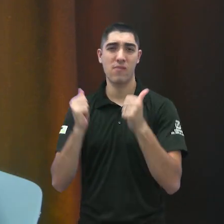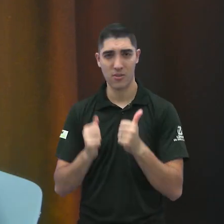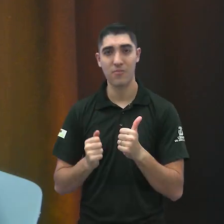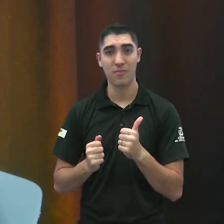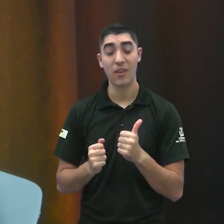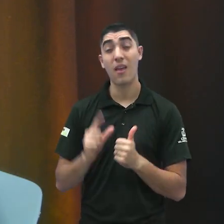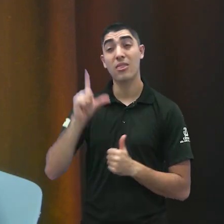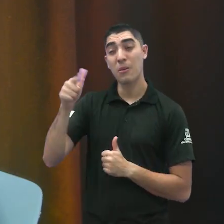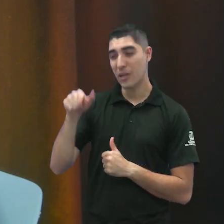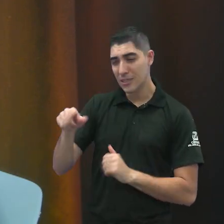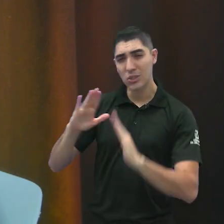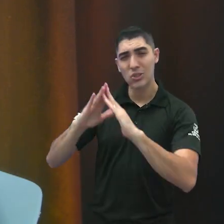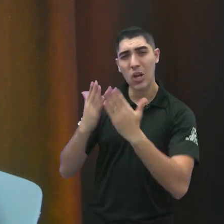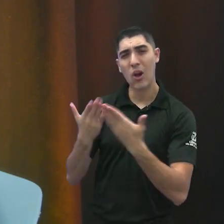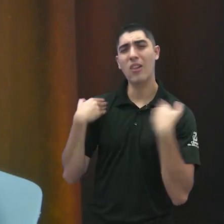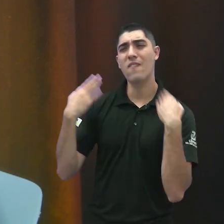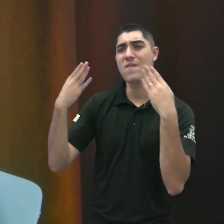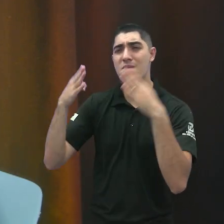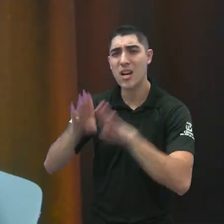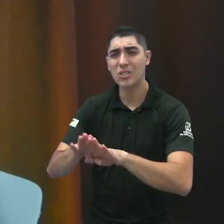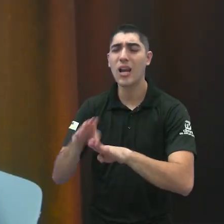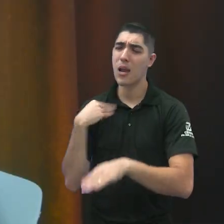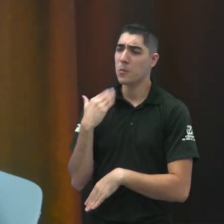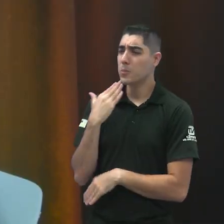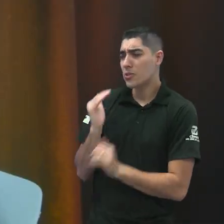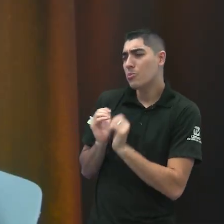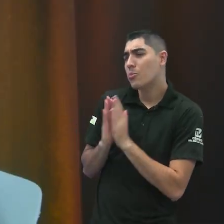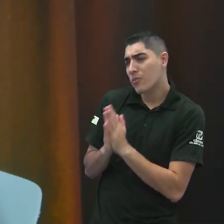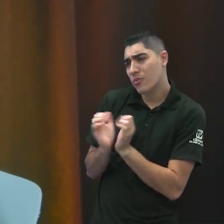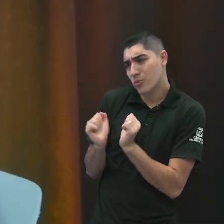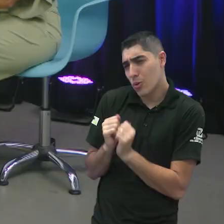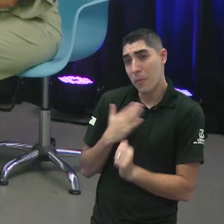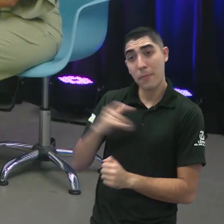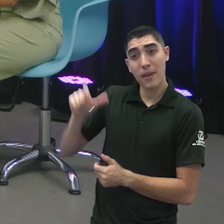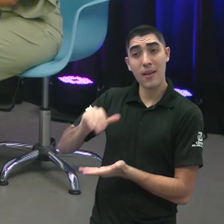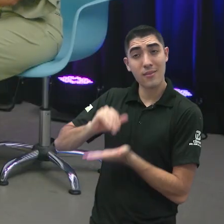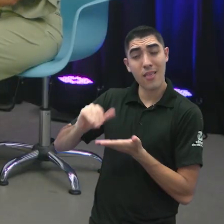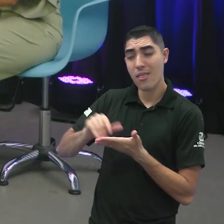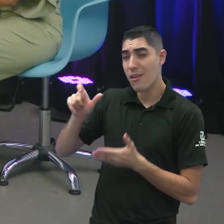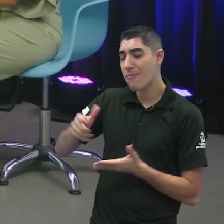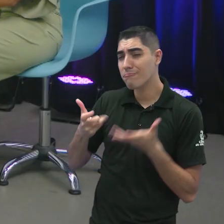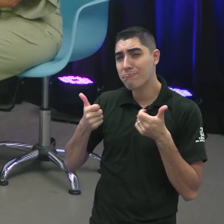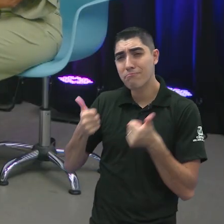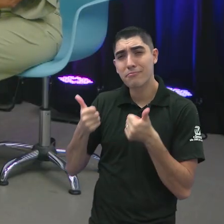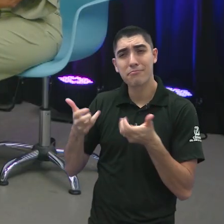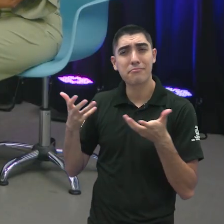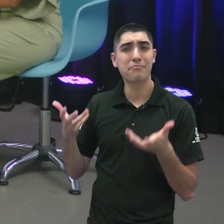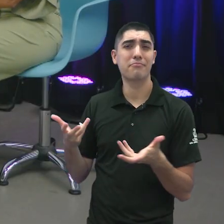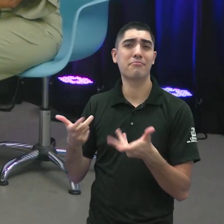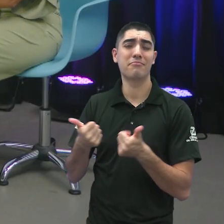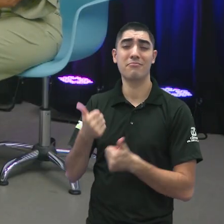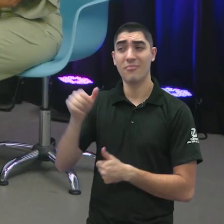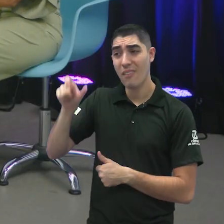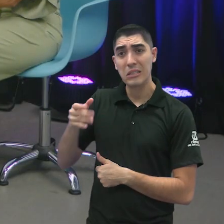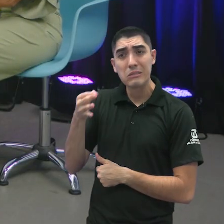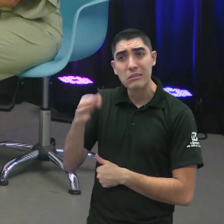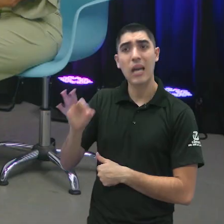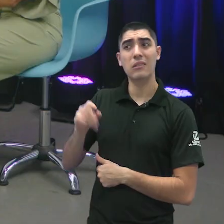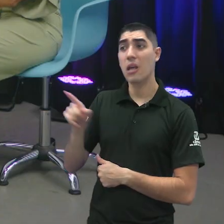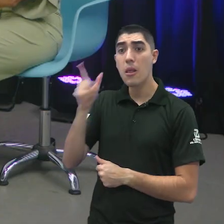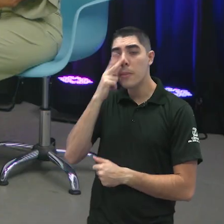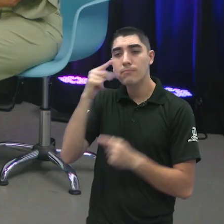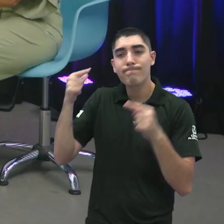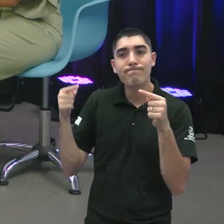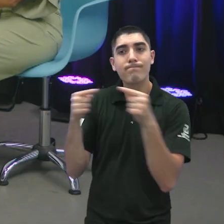até difícil desapegar, porque eu fechei a escola e eu falei assim, fica aqui comigo. Que bom, olha só. De tão maravilhoso que deu certo, né? Porque realmente é